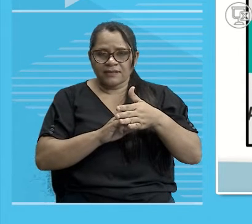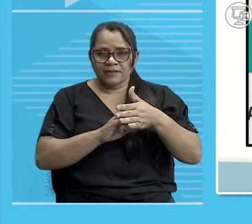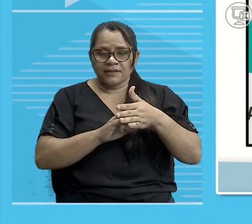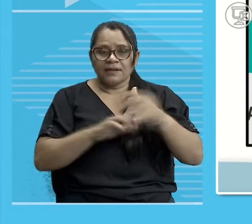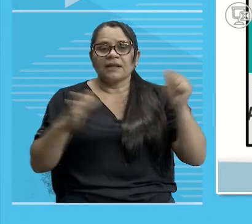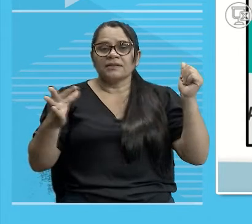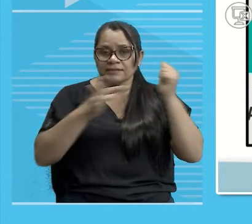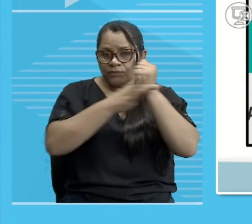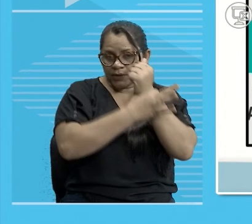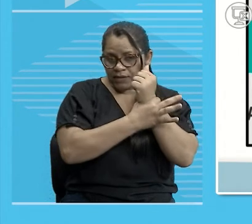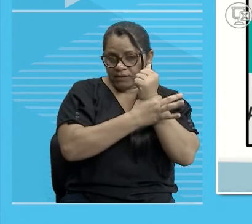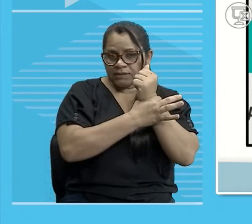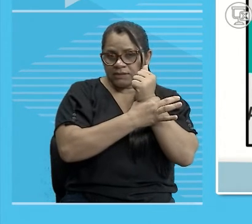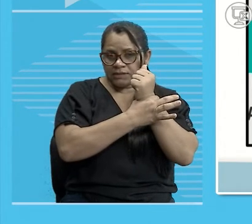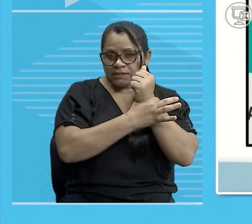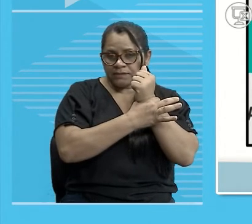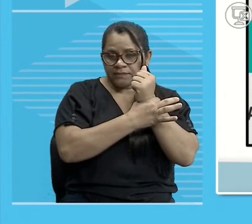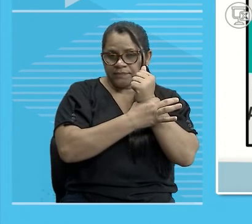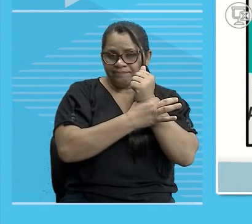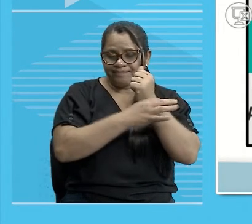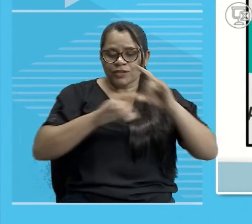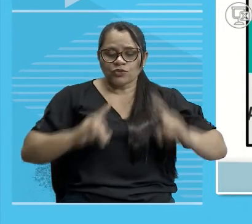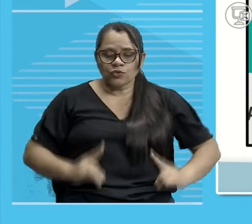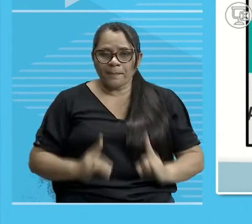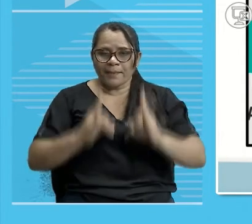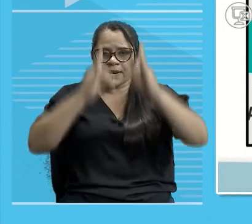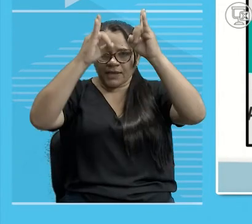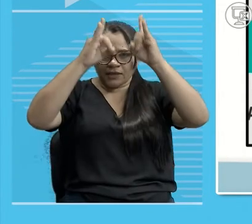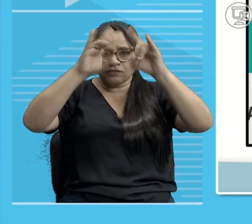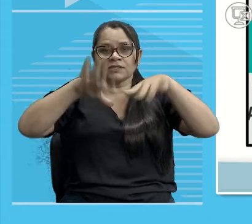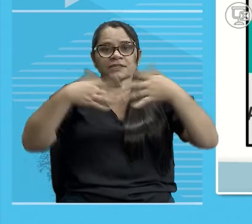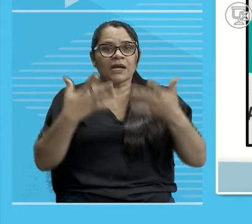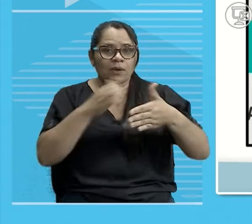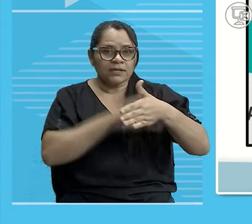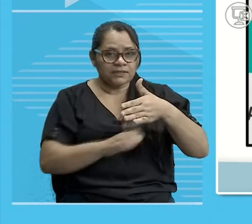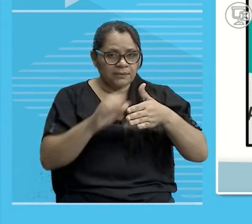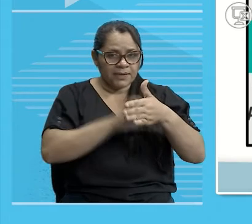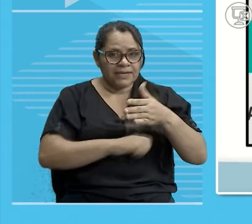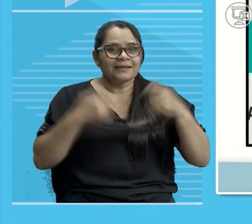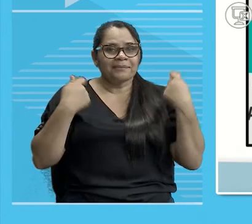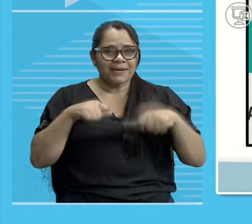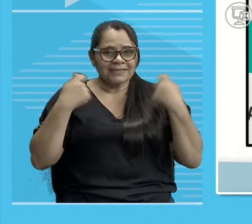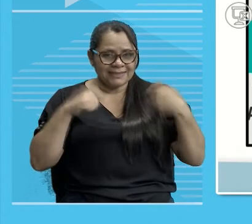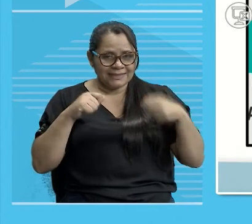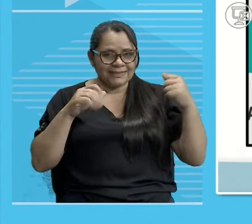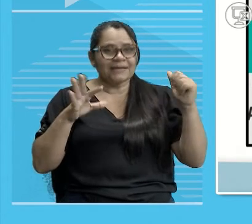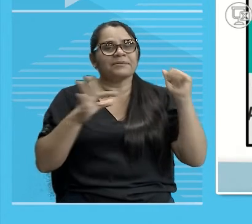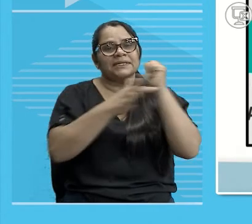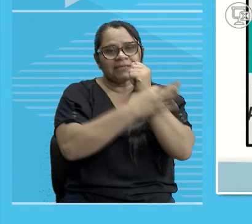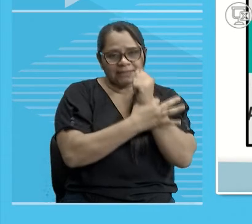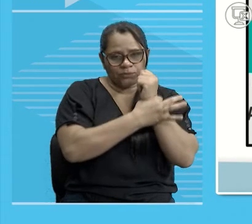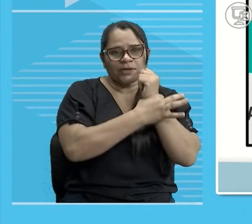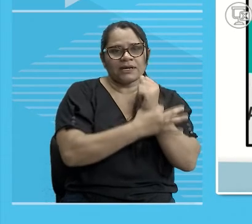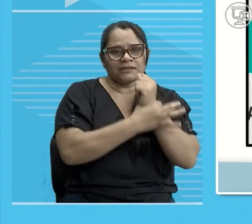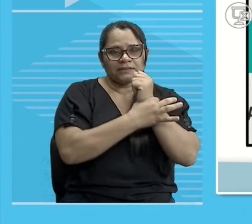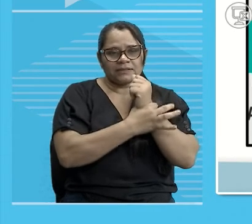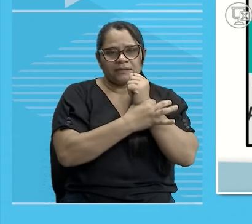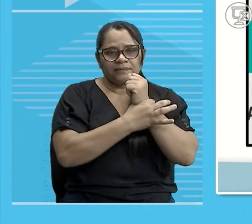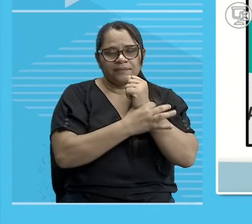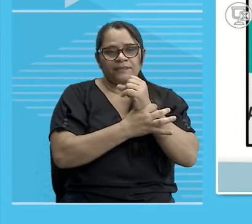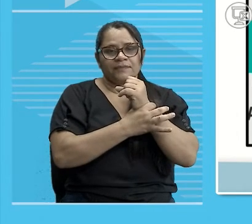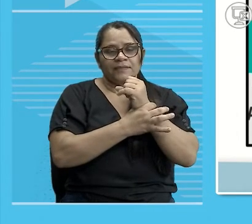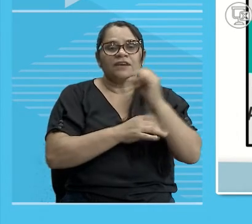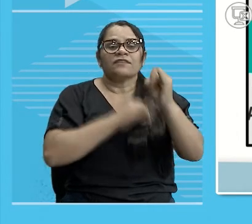da segurança física do prédio as empresas têm que pensar na segurança virtual na segurança